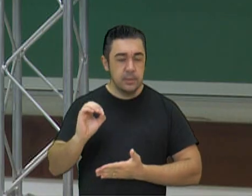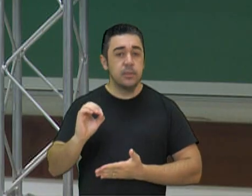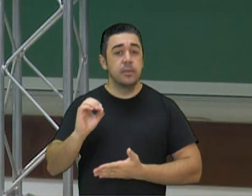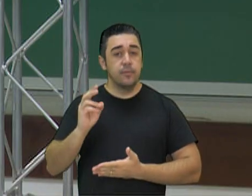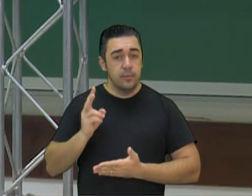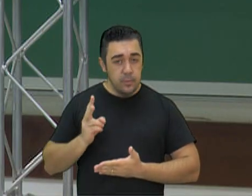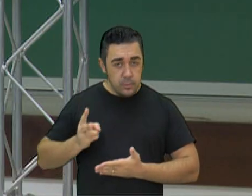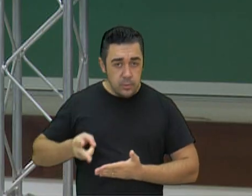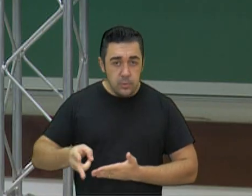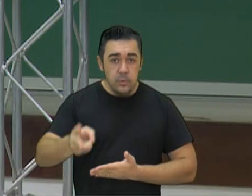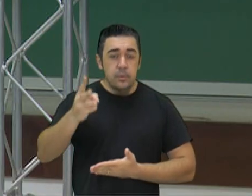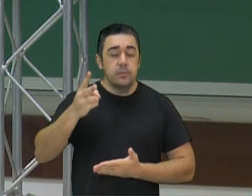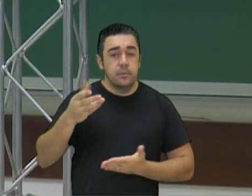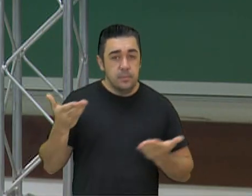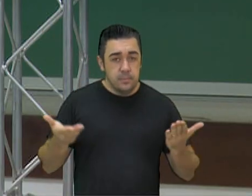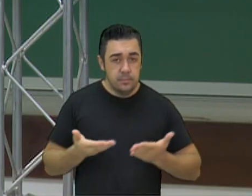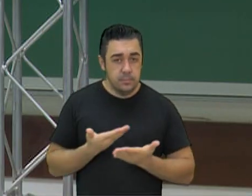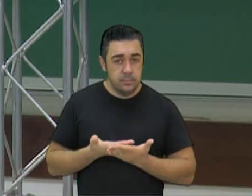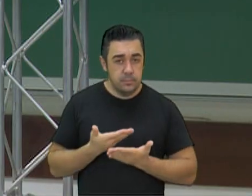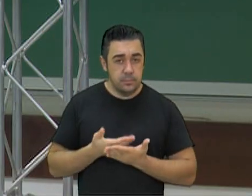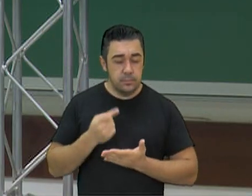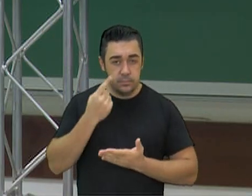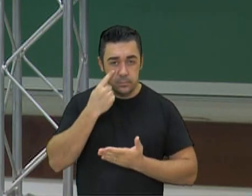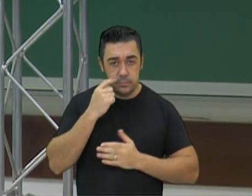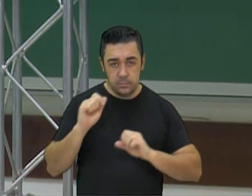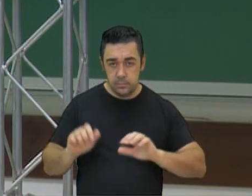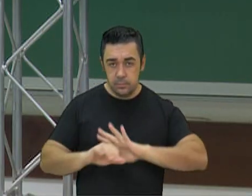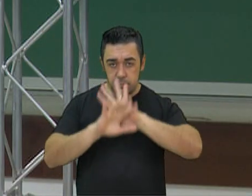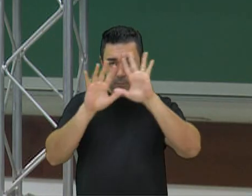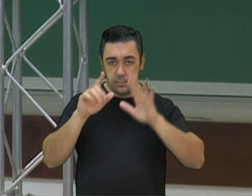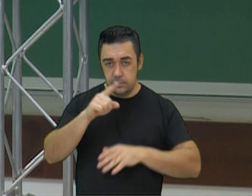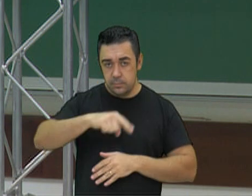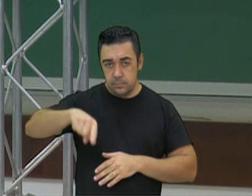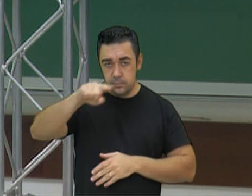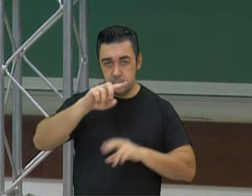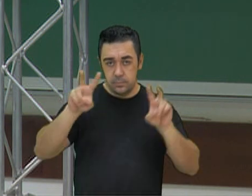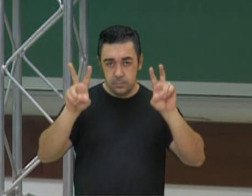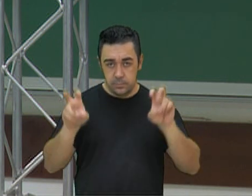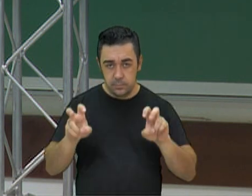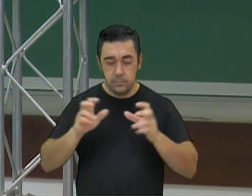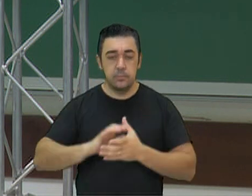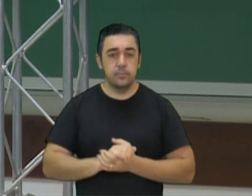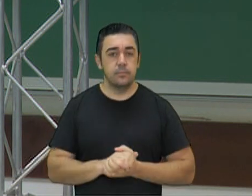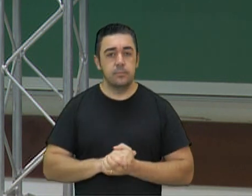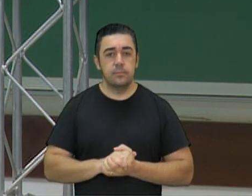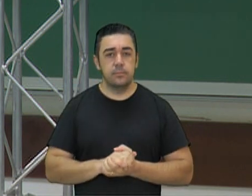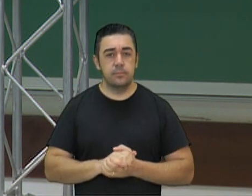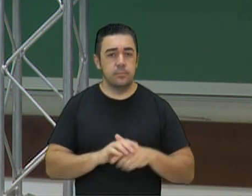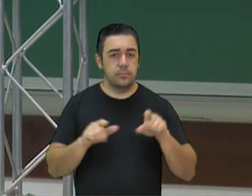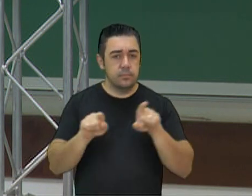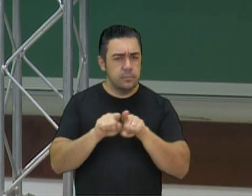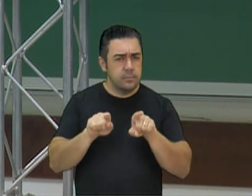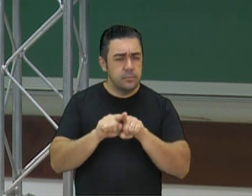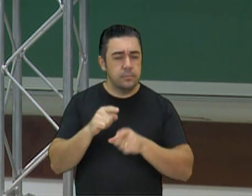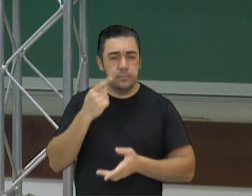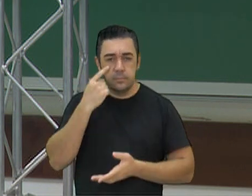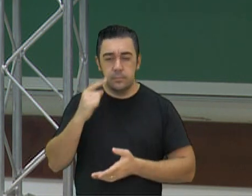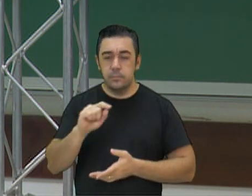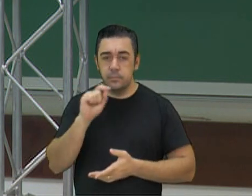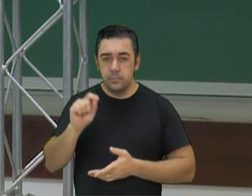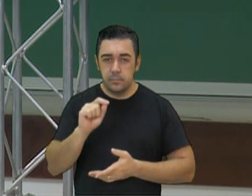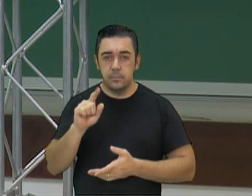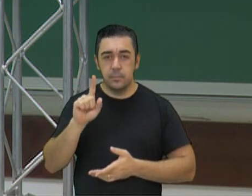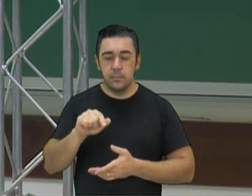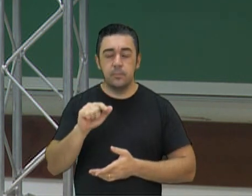dar continuidade nessa aula para ver se esclarece mais para vocês esse assunto, né? Também a gente vai agora dar